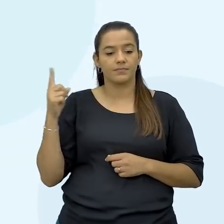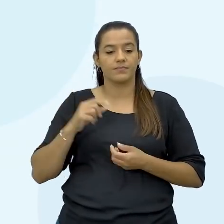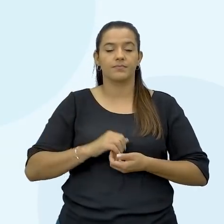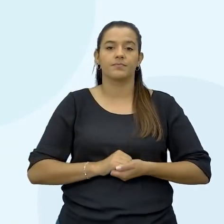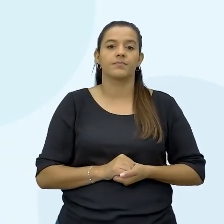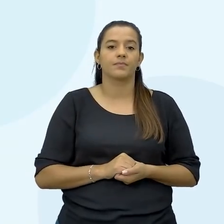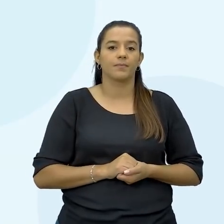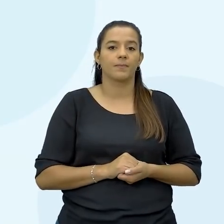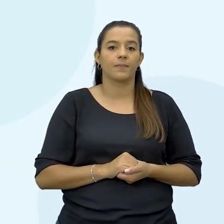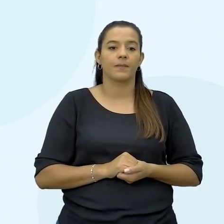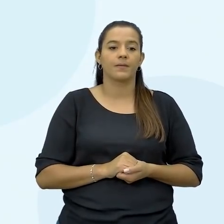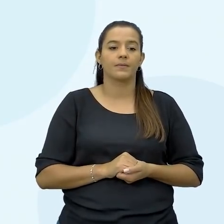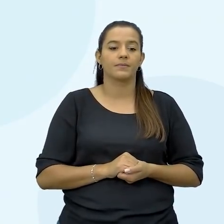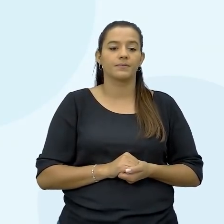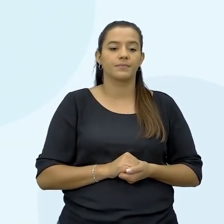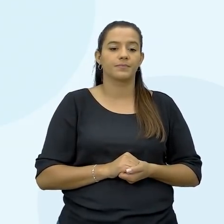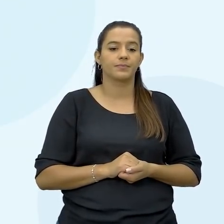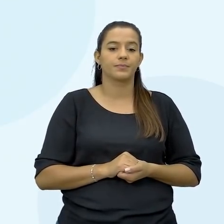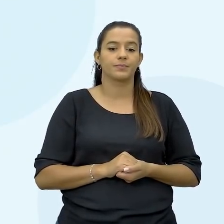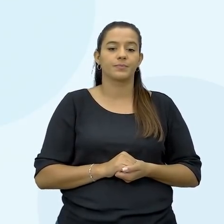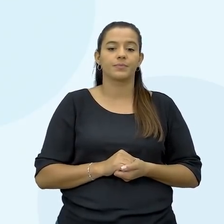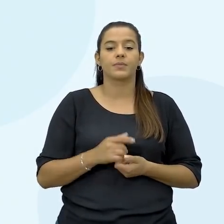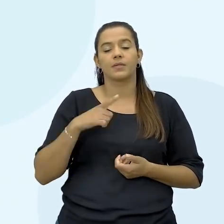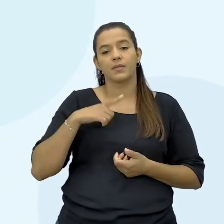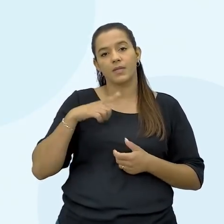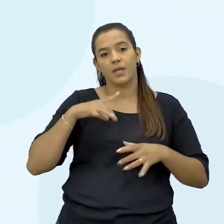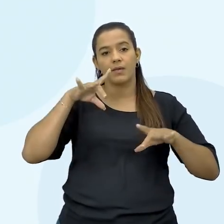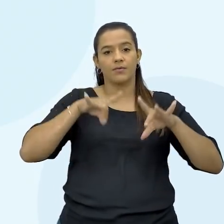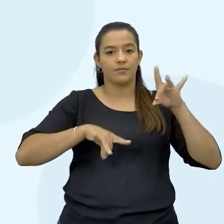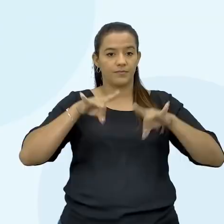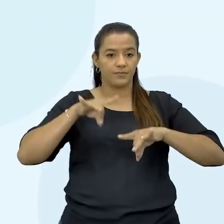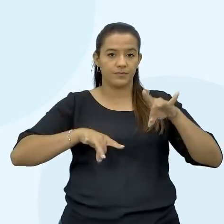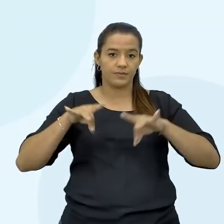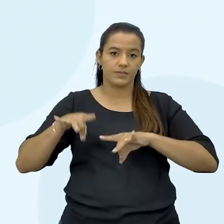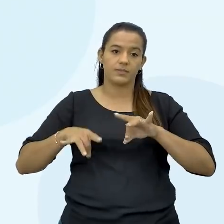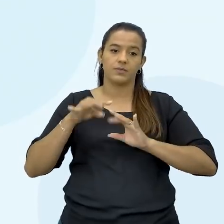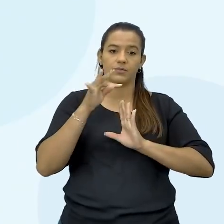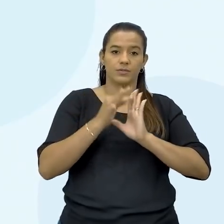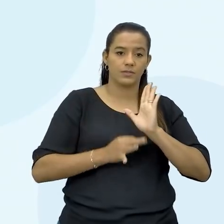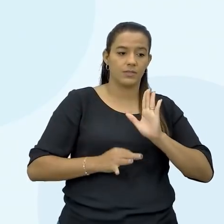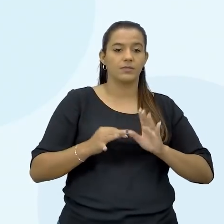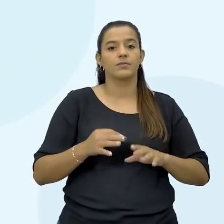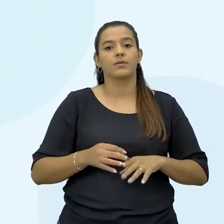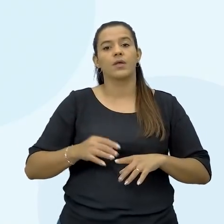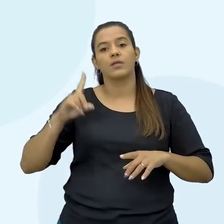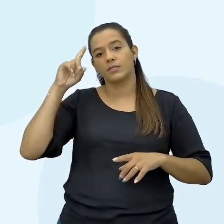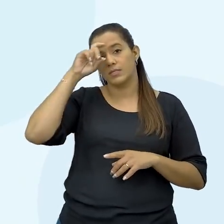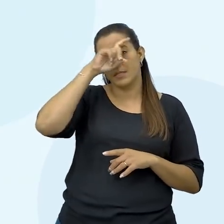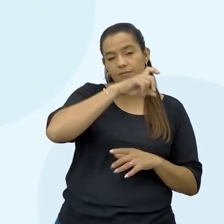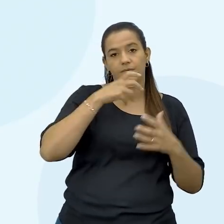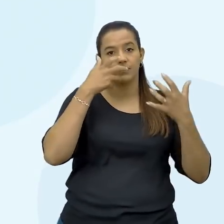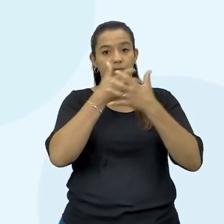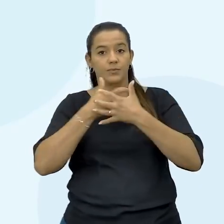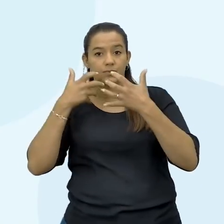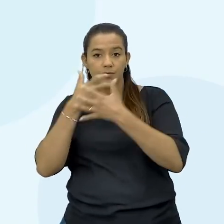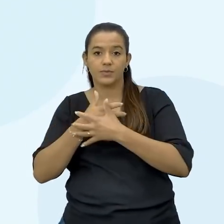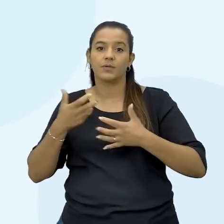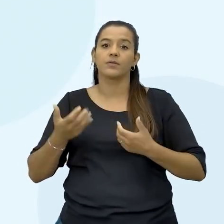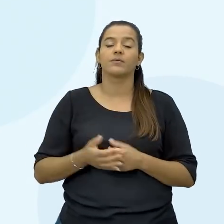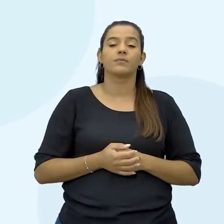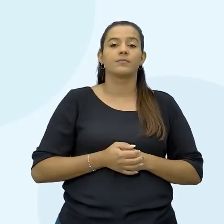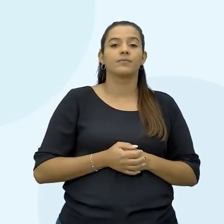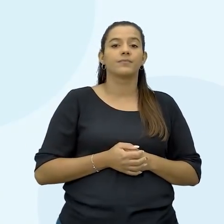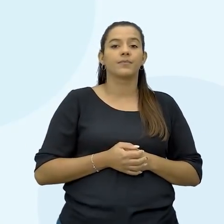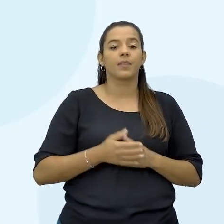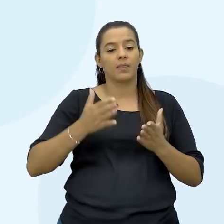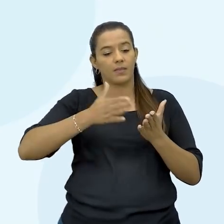desse aprofundamento. Então, oficinas de produções textuais, desafios musicais, workshops